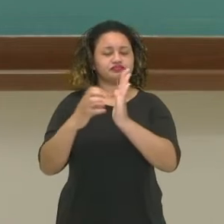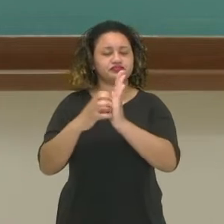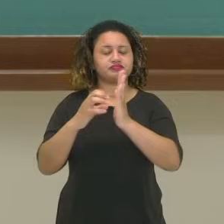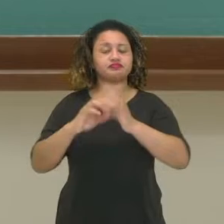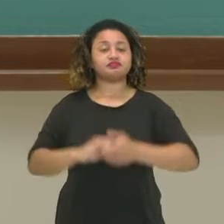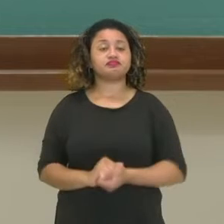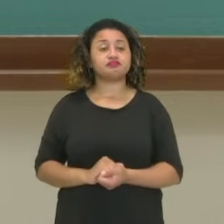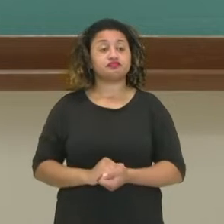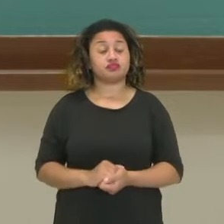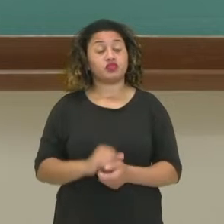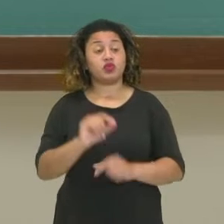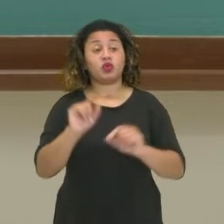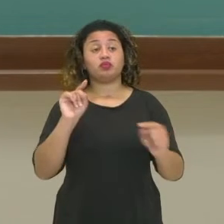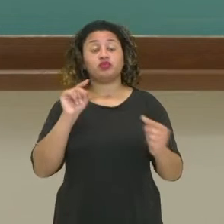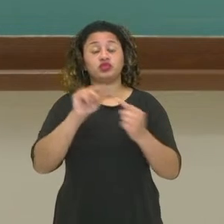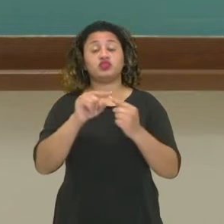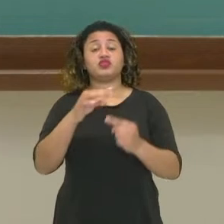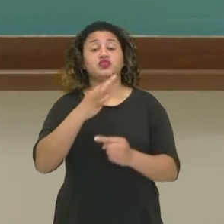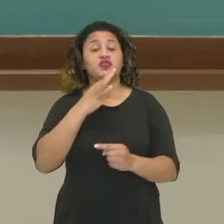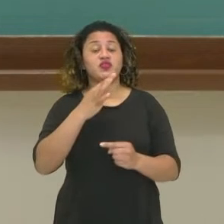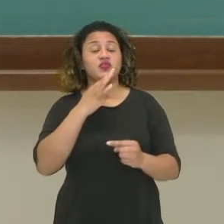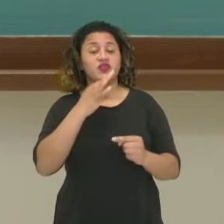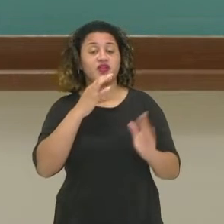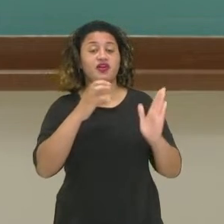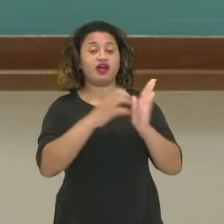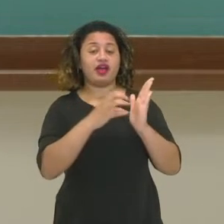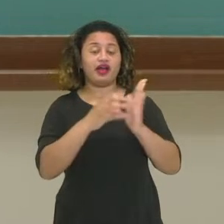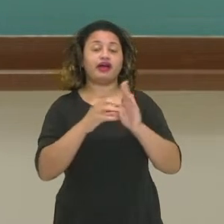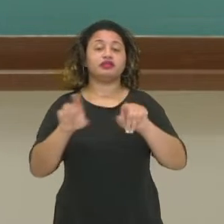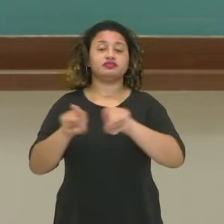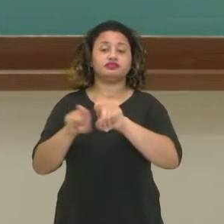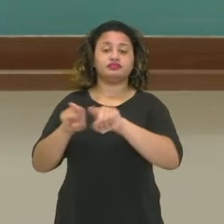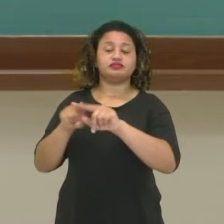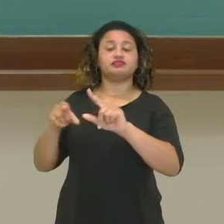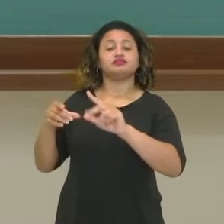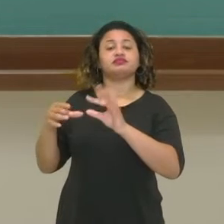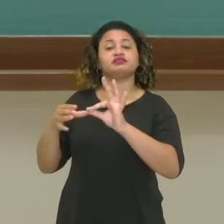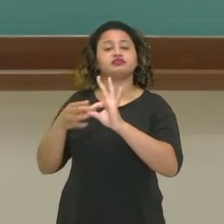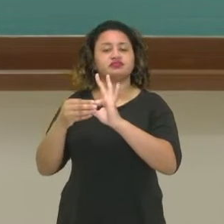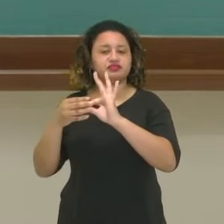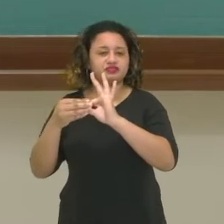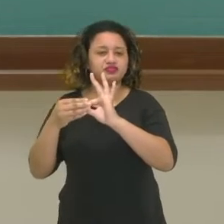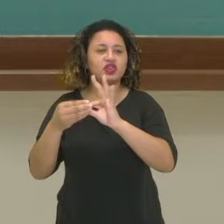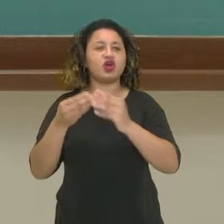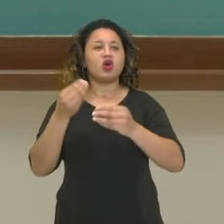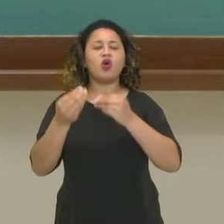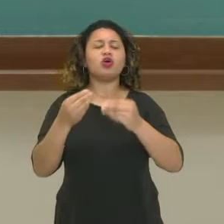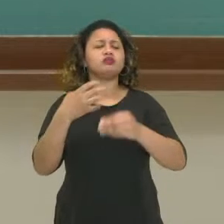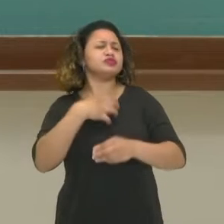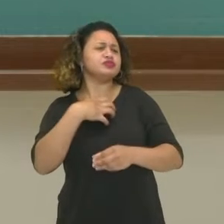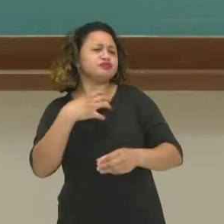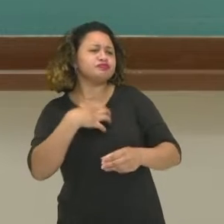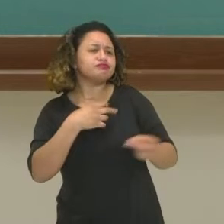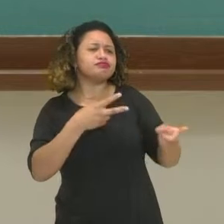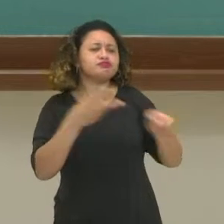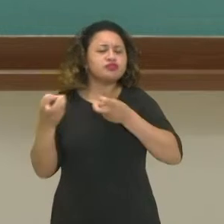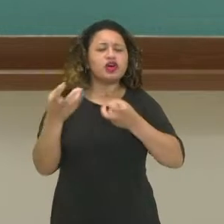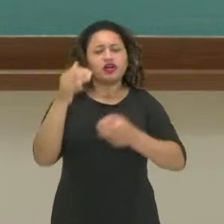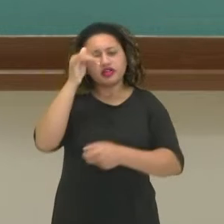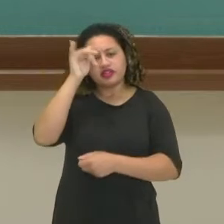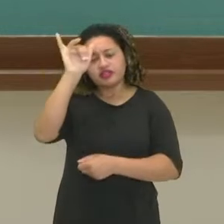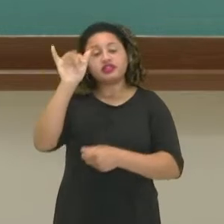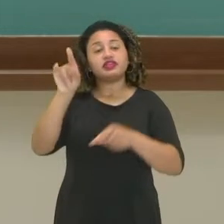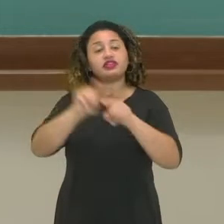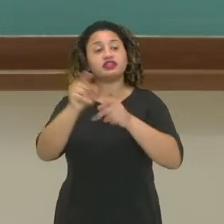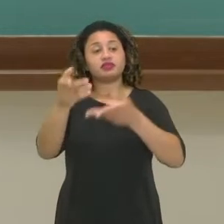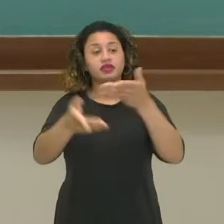e o HIV, sinais, sintomas, método de prevenção, o tratamento e compreender as formas da